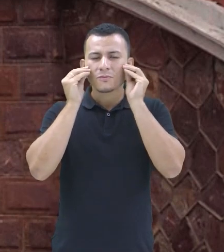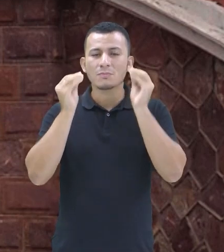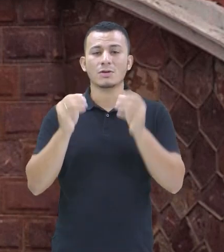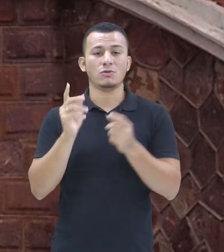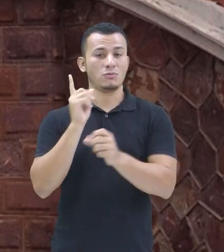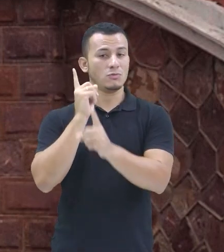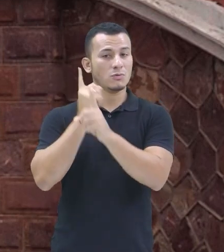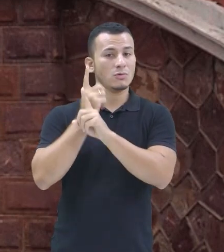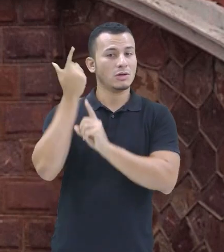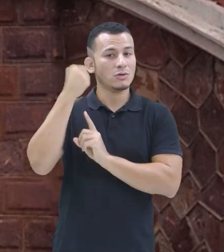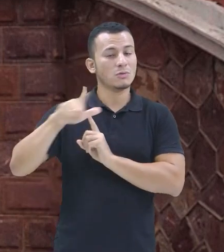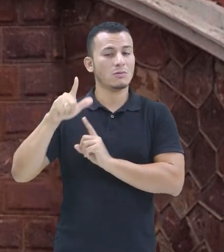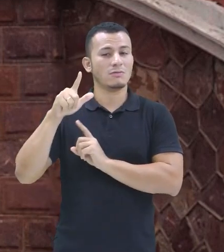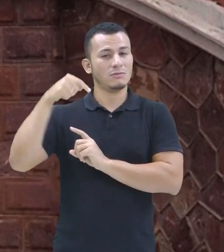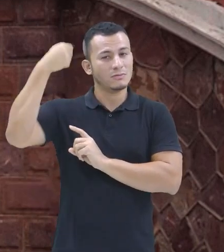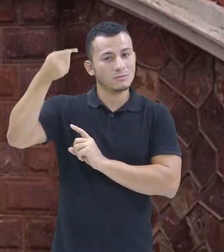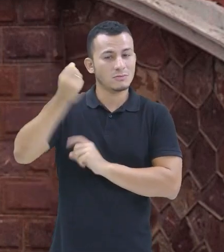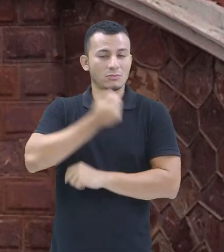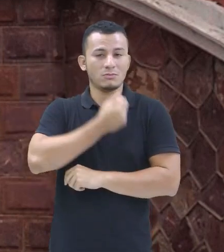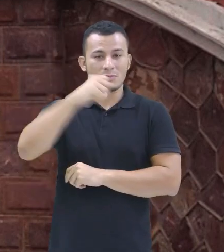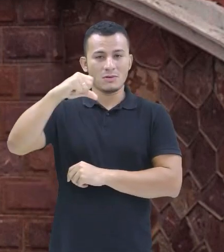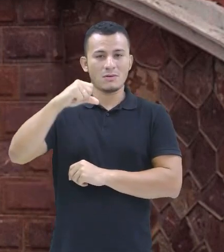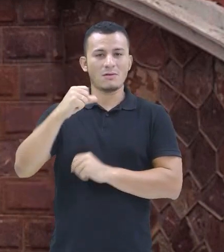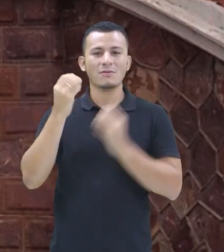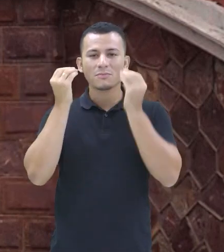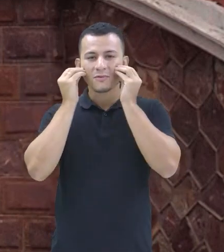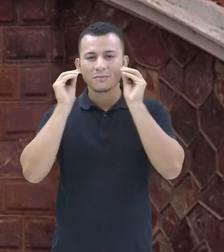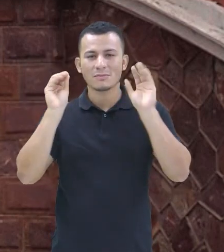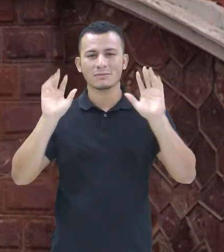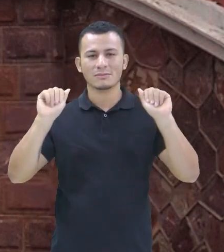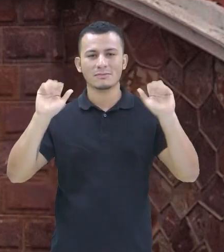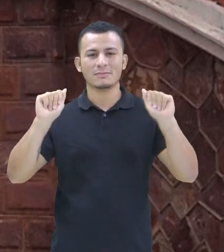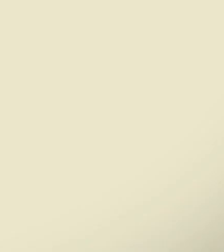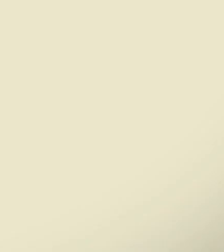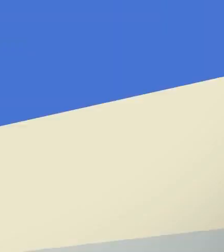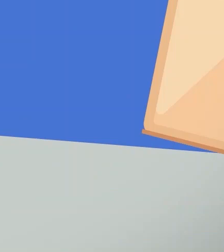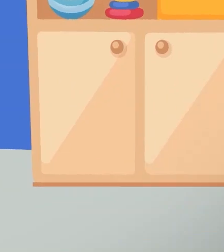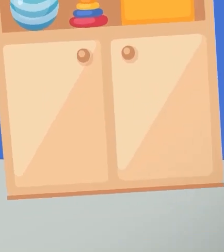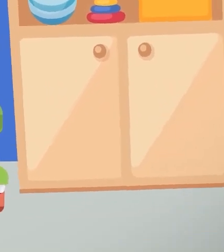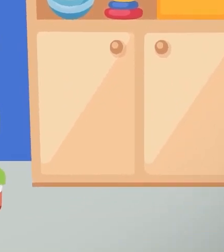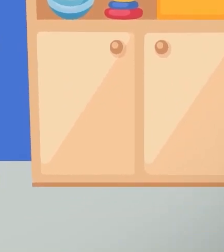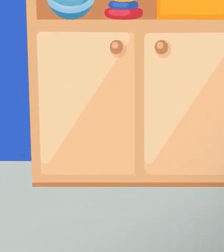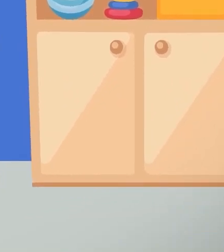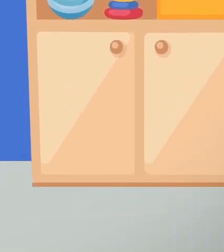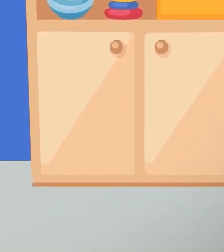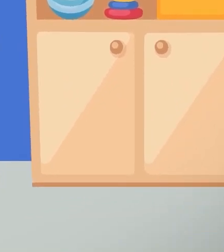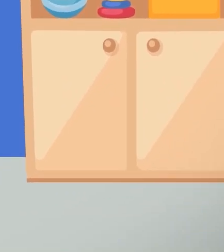aí na aula número 9. Até mais!